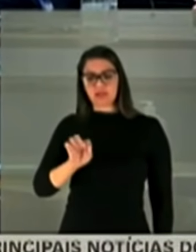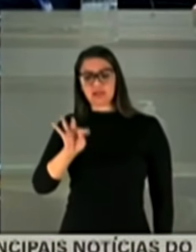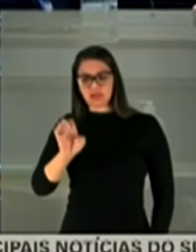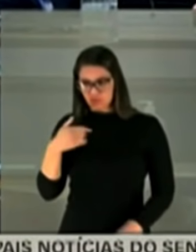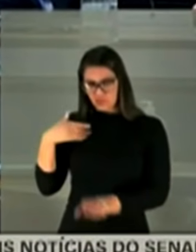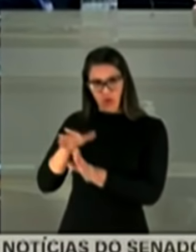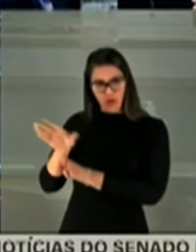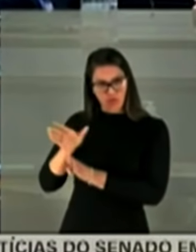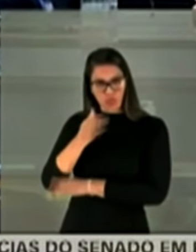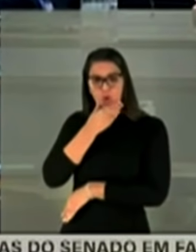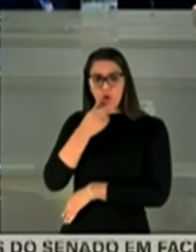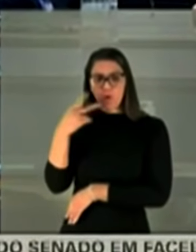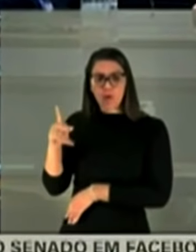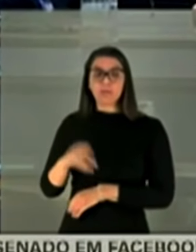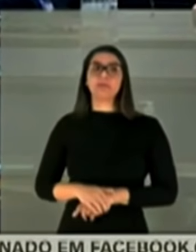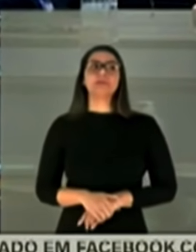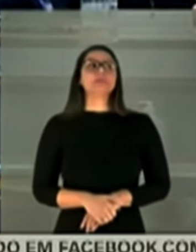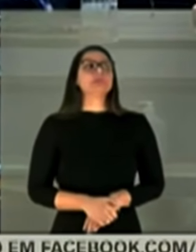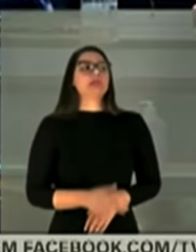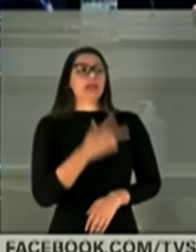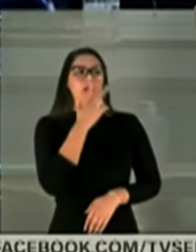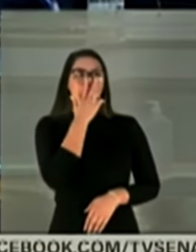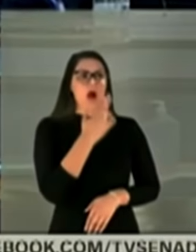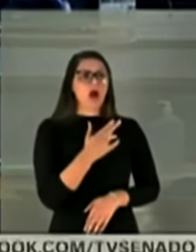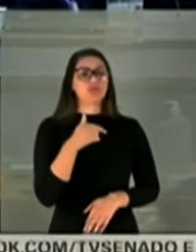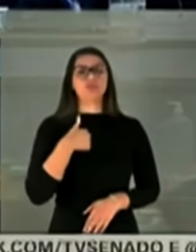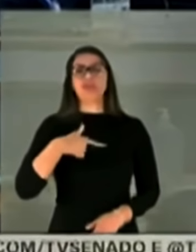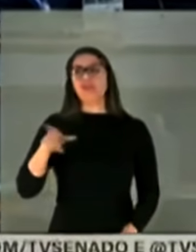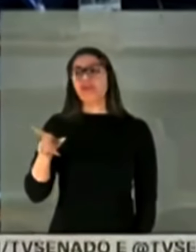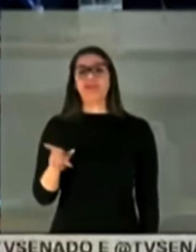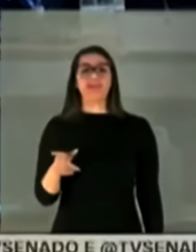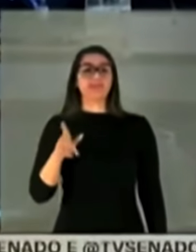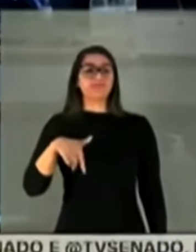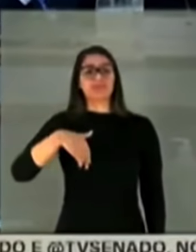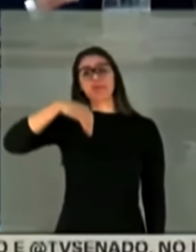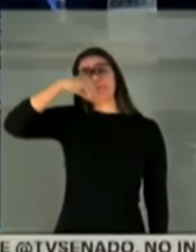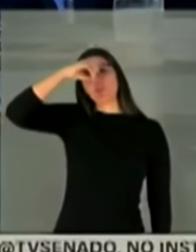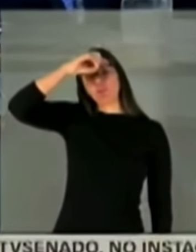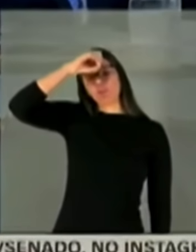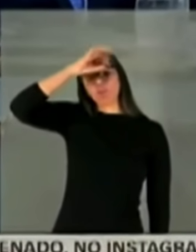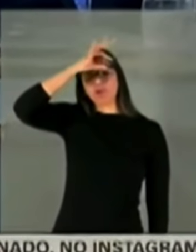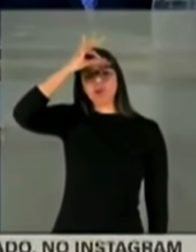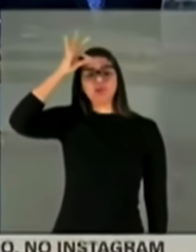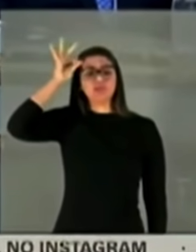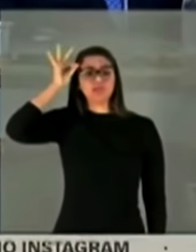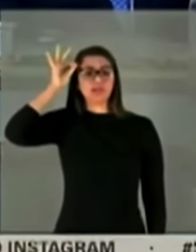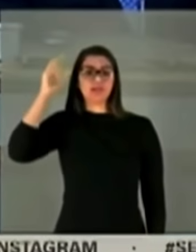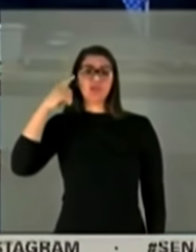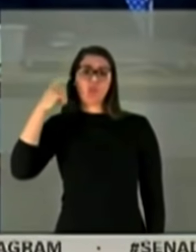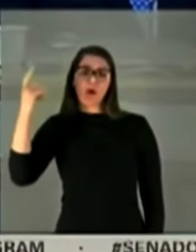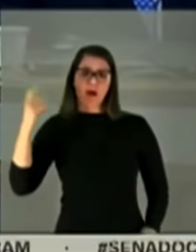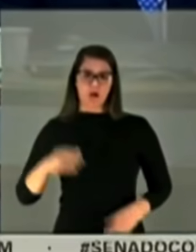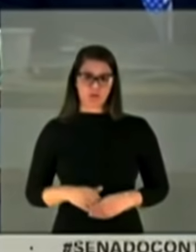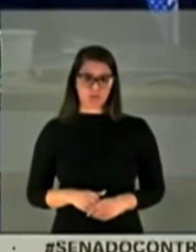aspecto? Excelência, eu acredito que ele foi ingênuo no trato com a reprodução do áudio. Eu acho